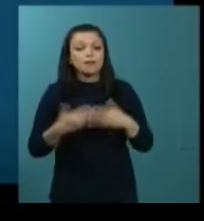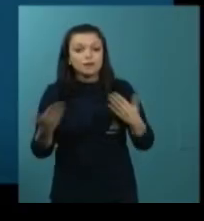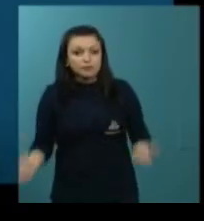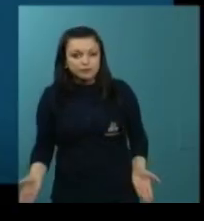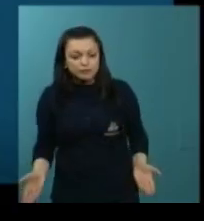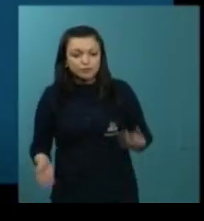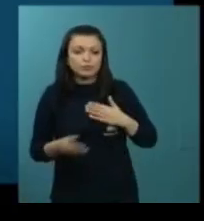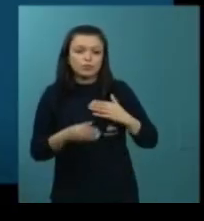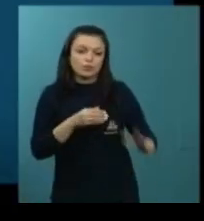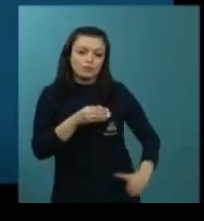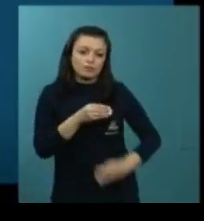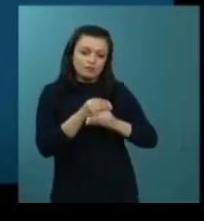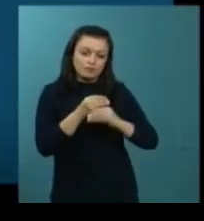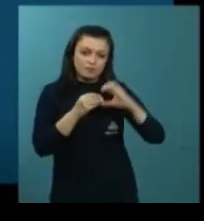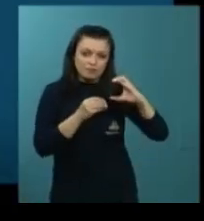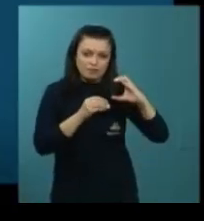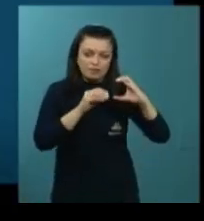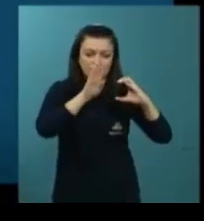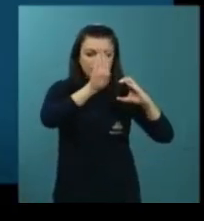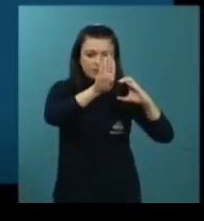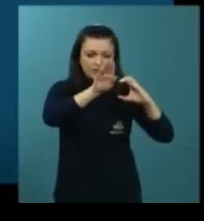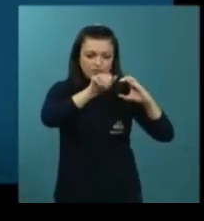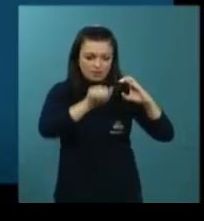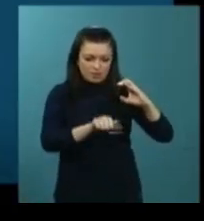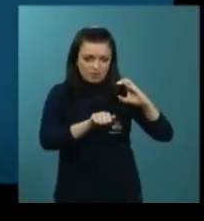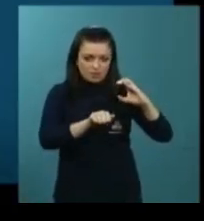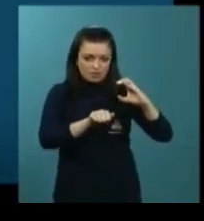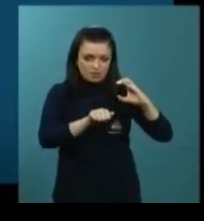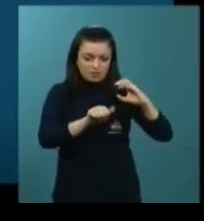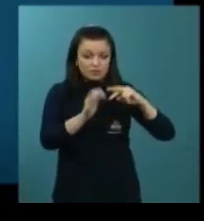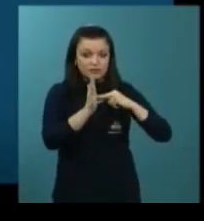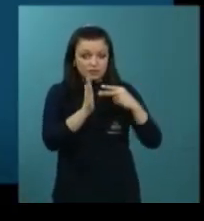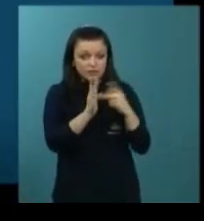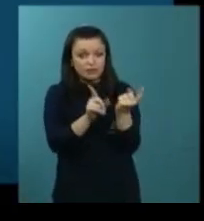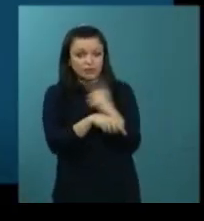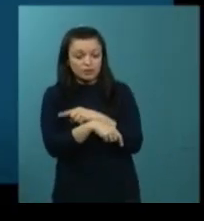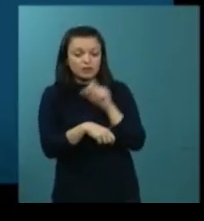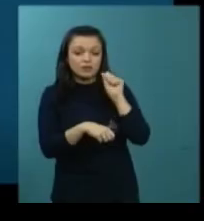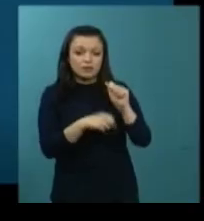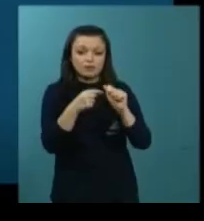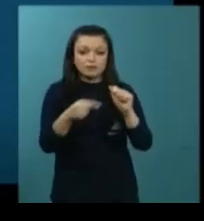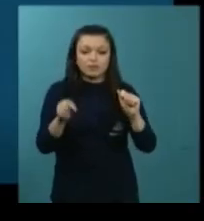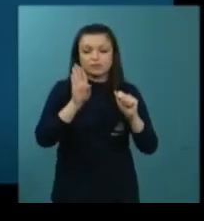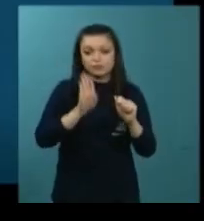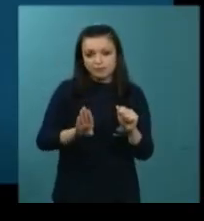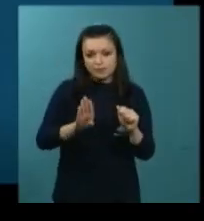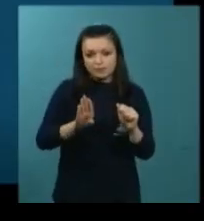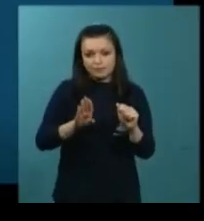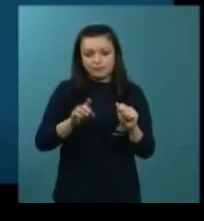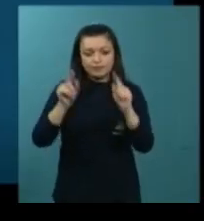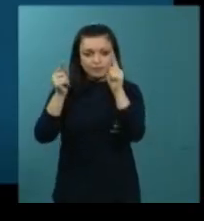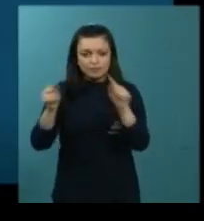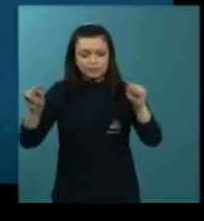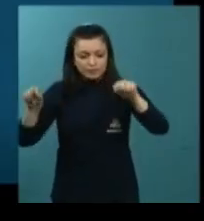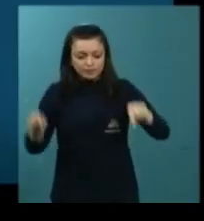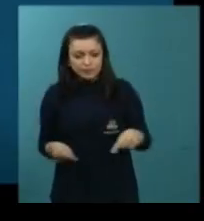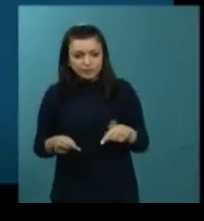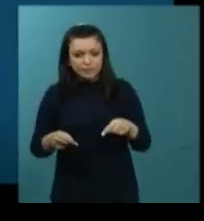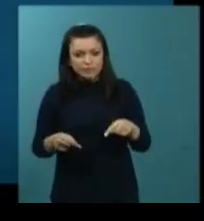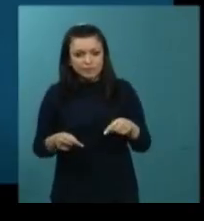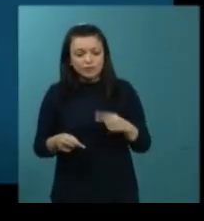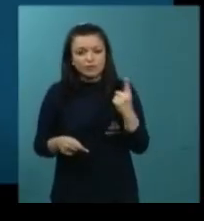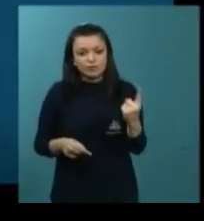o complementar de B em relação ao A é um conjunto formado pelos